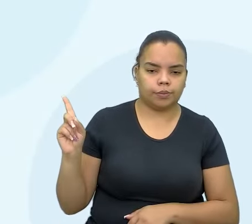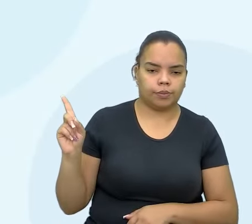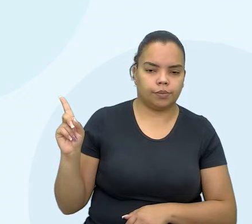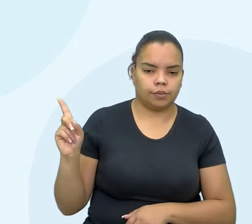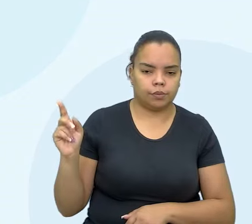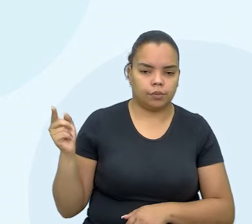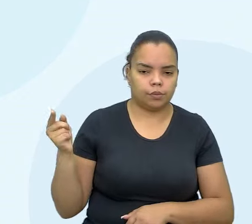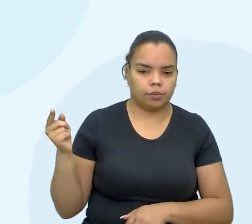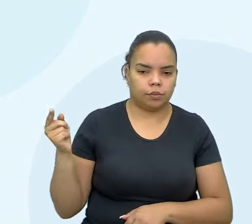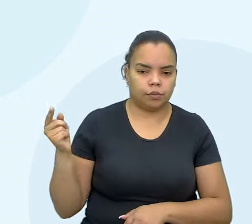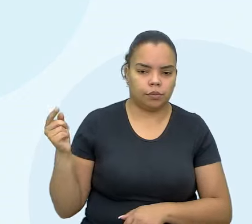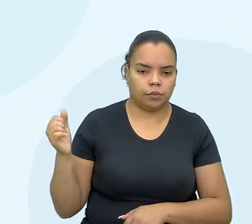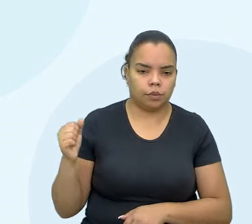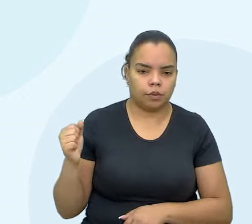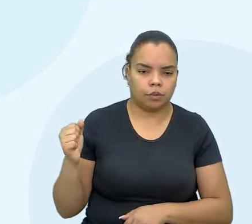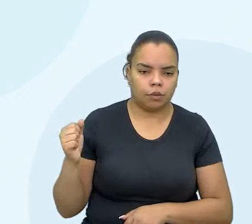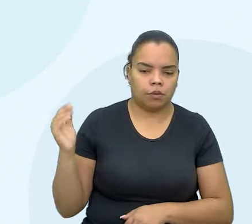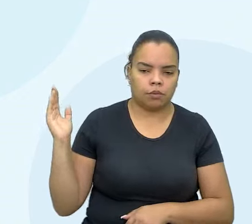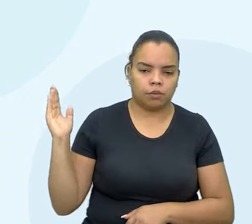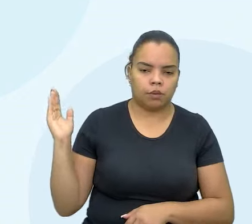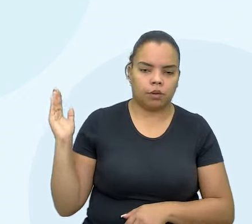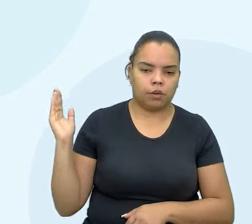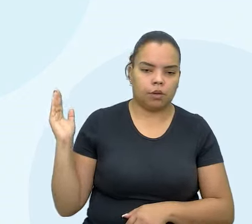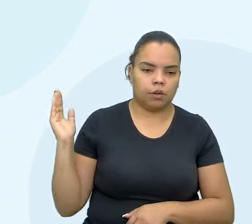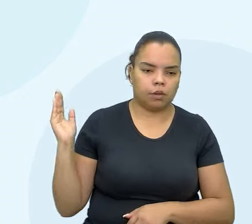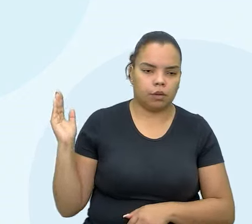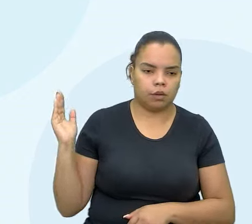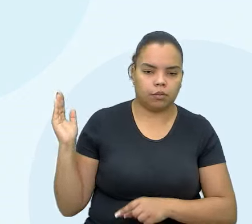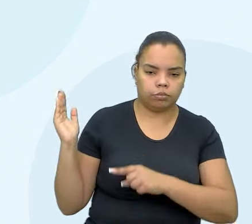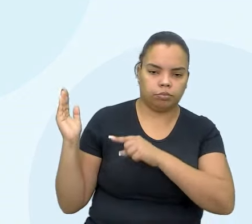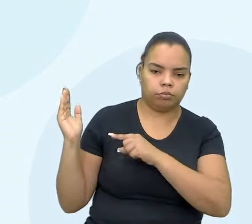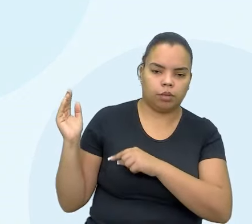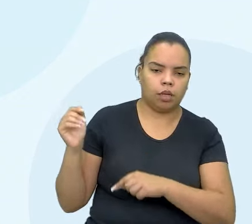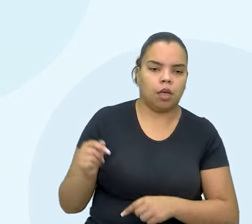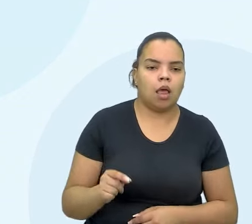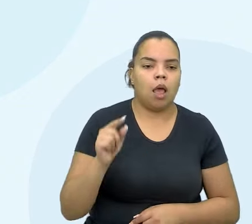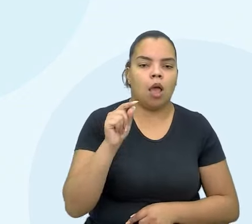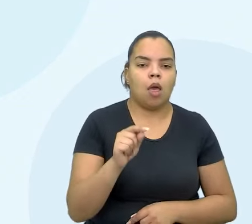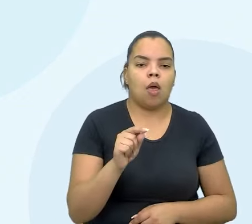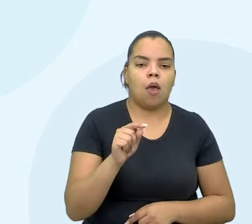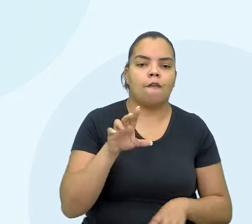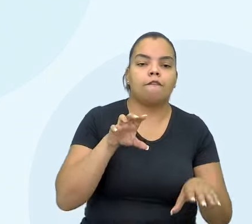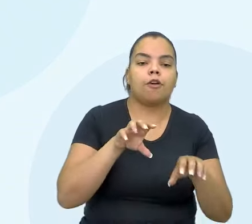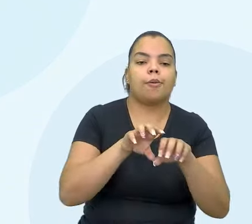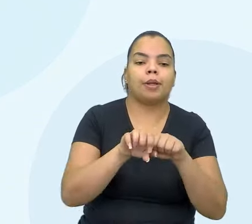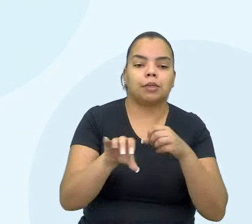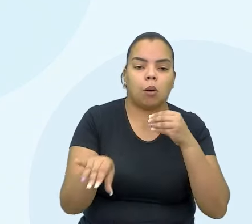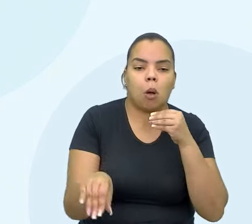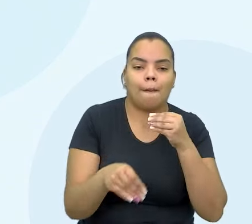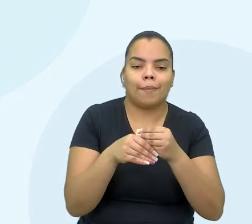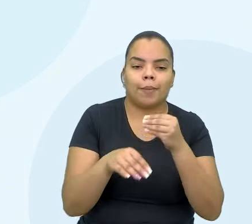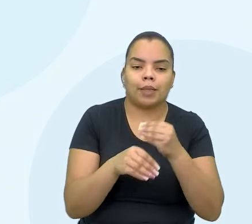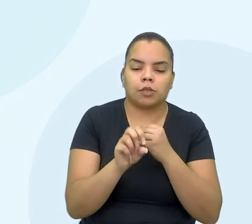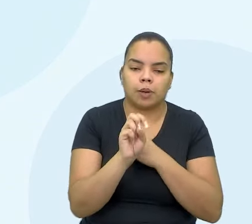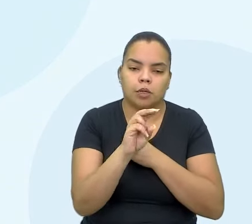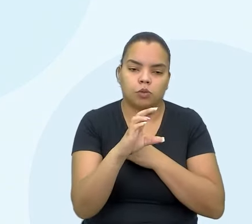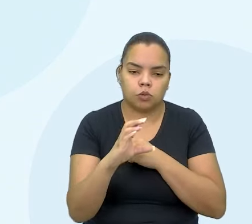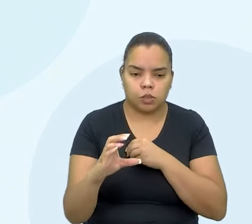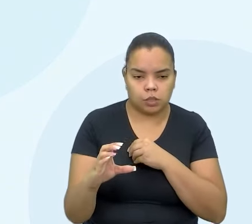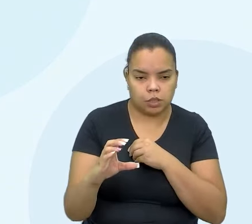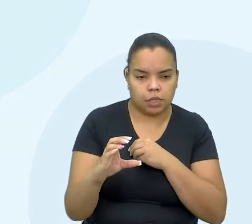No site do Novo Ensino Médio tem um campo deles que chama assim, né? Formação complementar sobre as unidades curriculares. Nesse